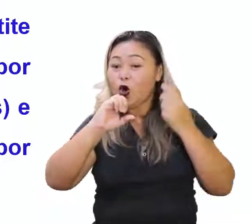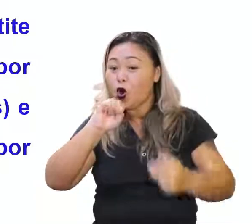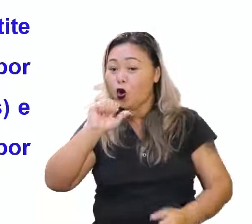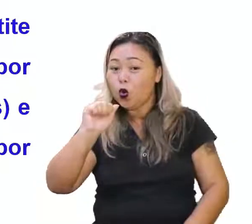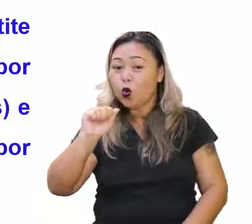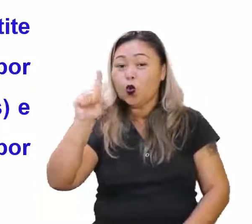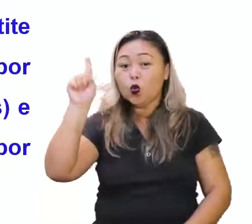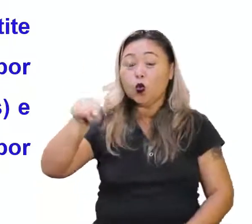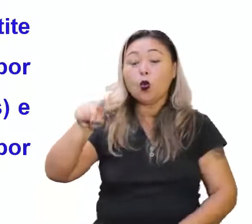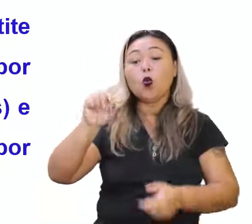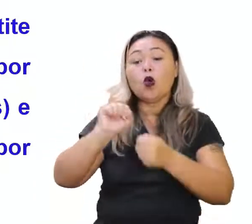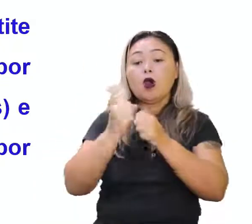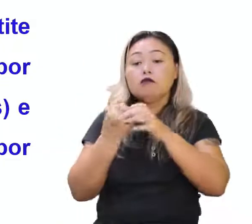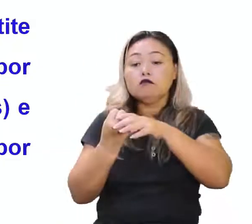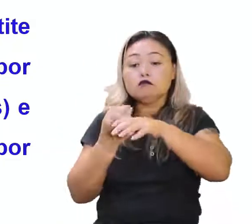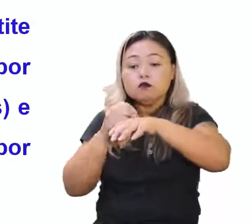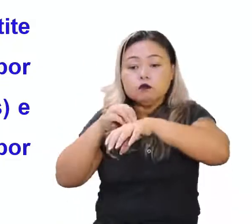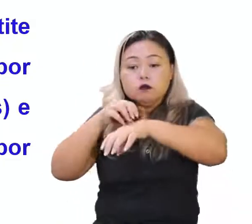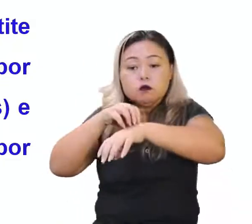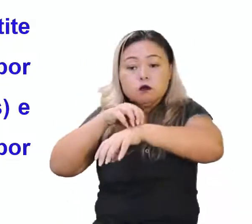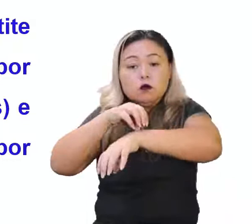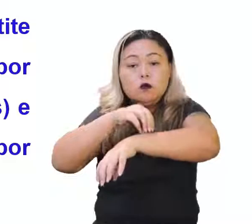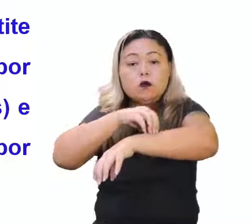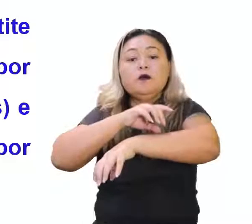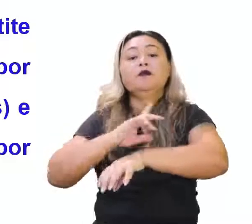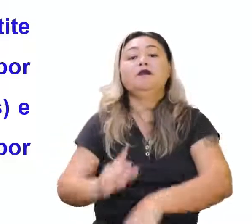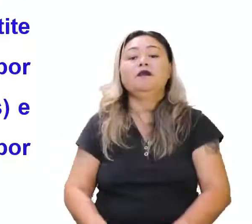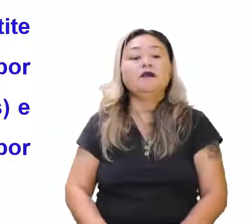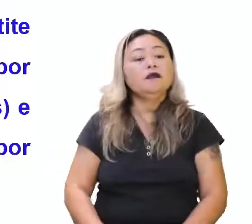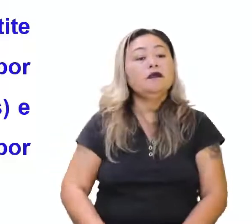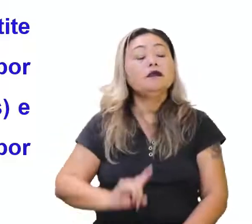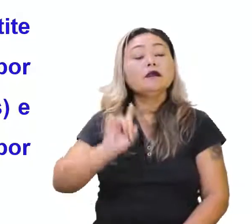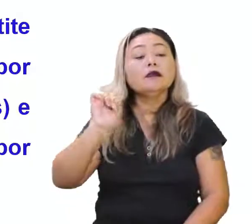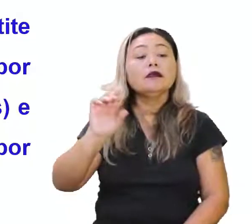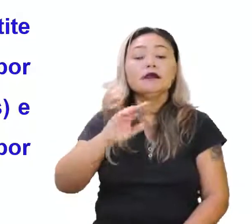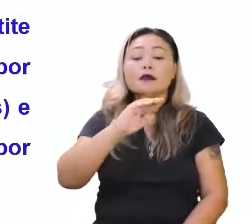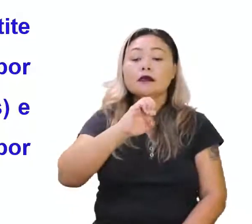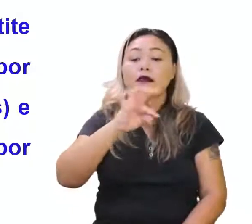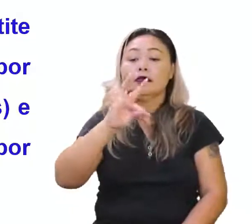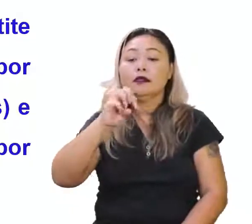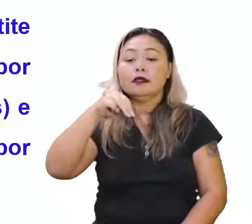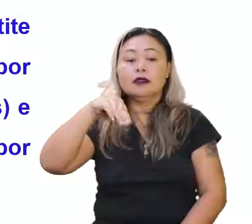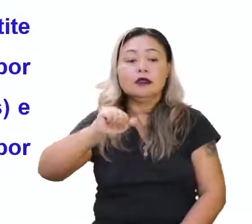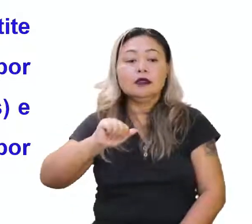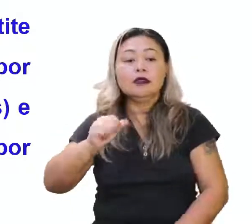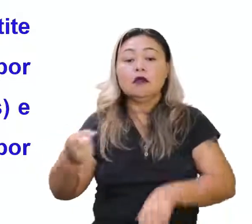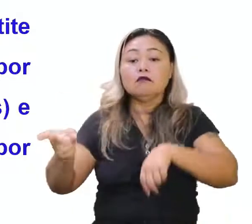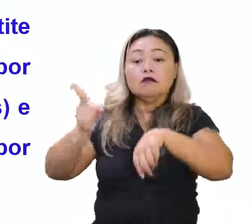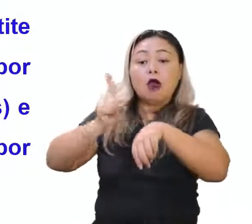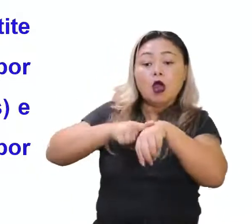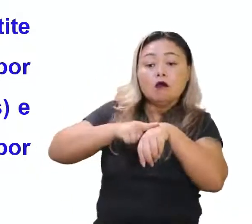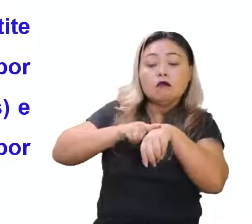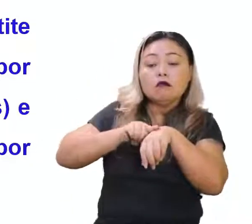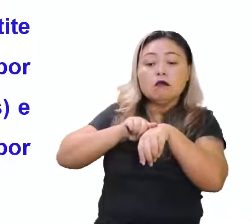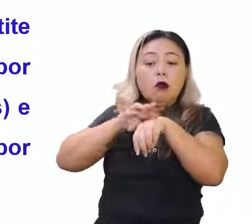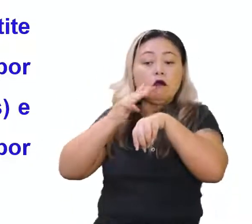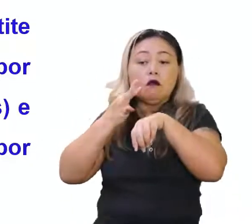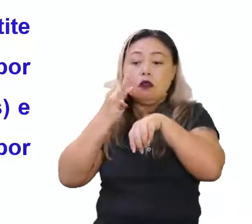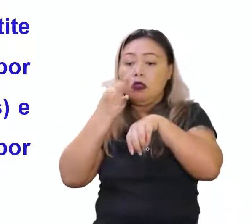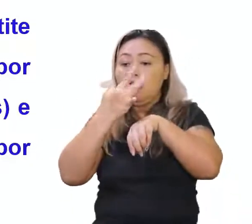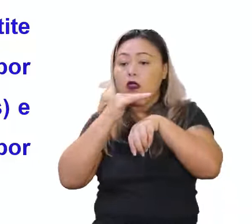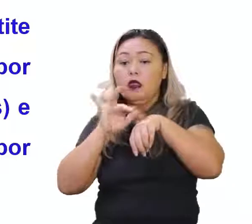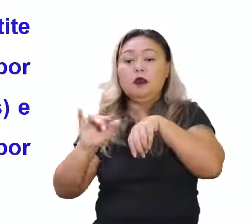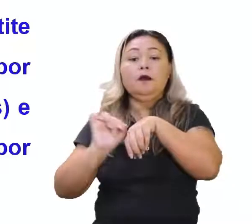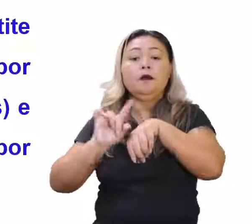Caseosa, que é o mal do caroço. O ectocontagioso,